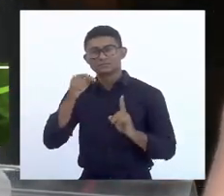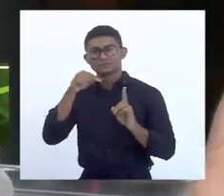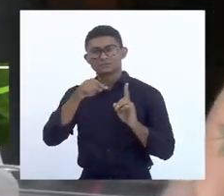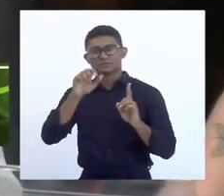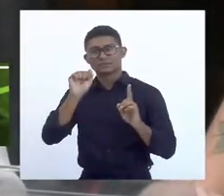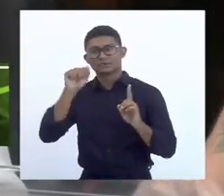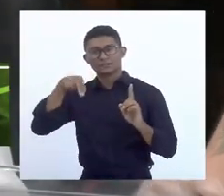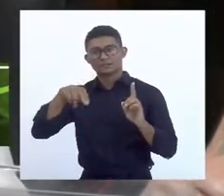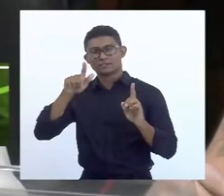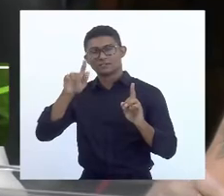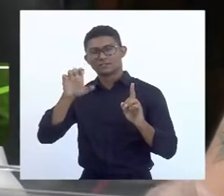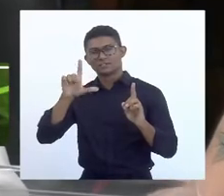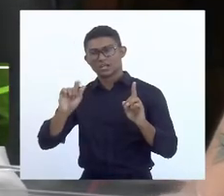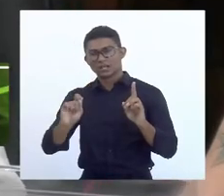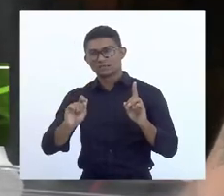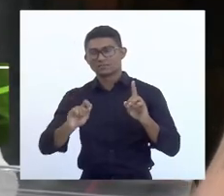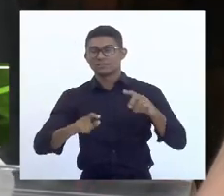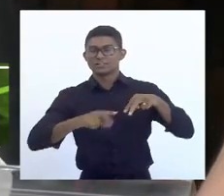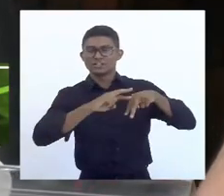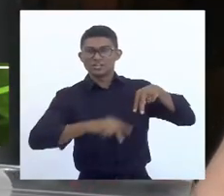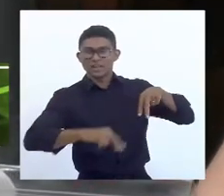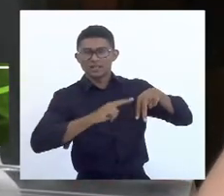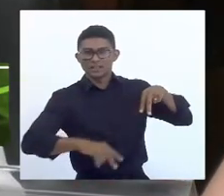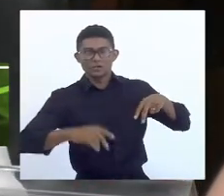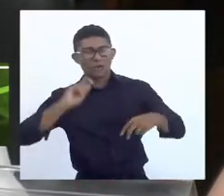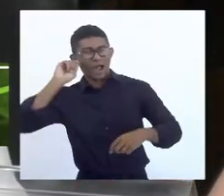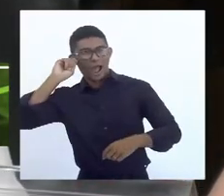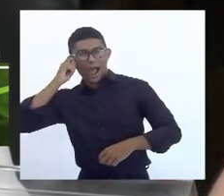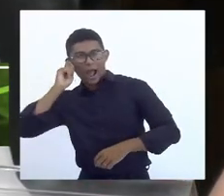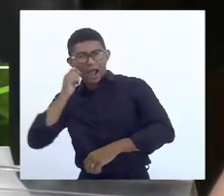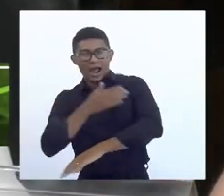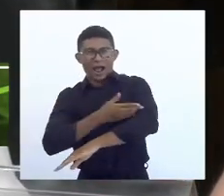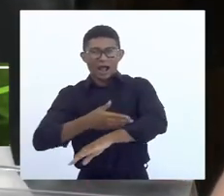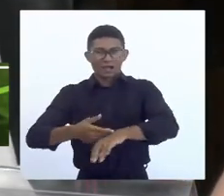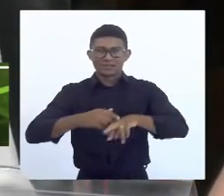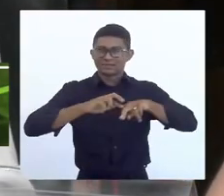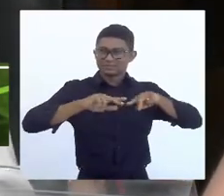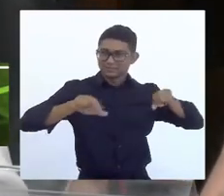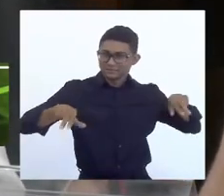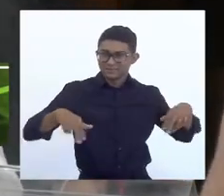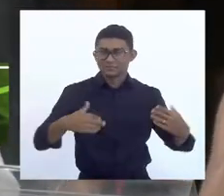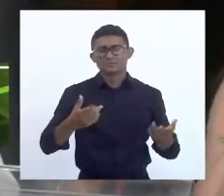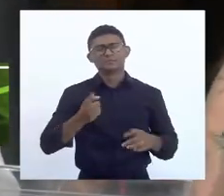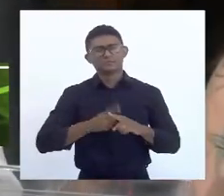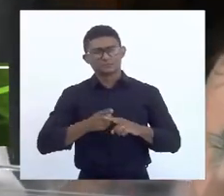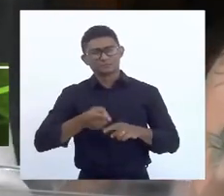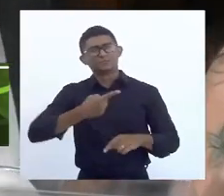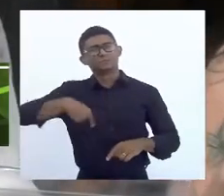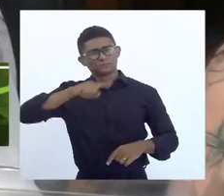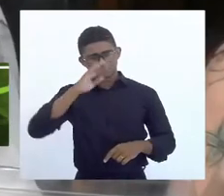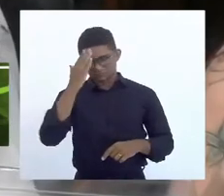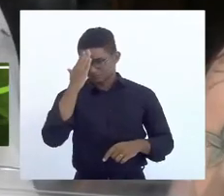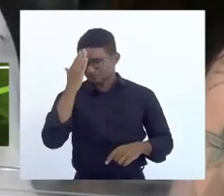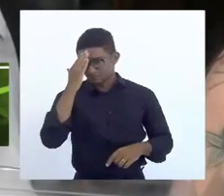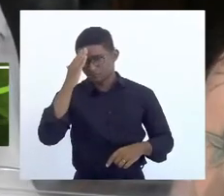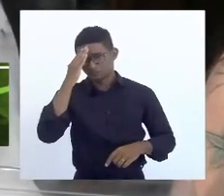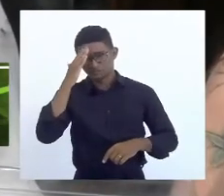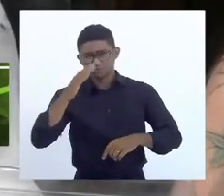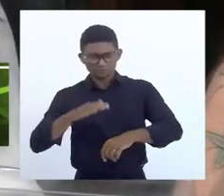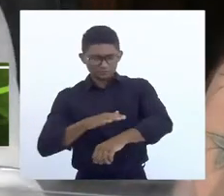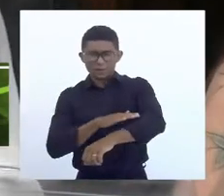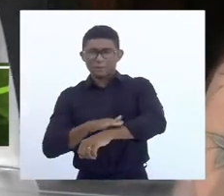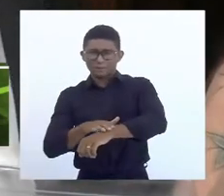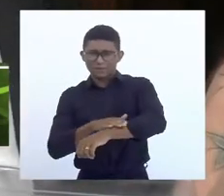né, Renata, de gênero e de raça, porque a gente sabe que a raça ela é um fator fundamental